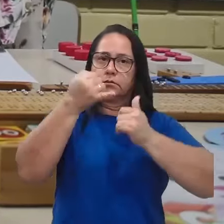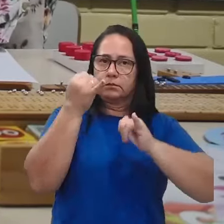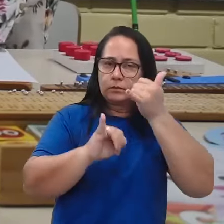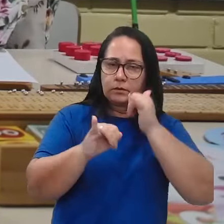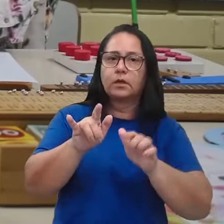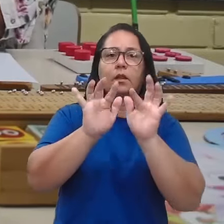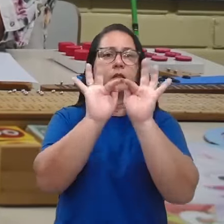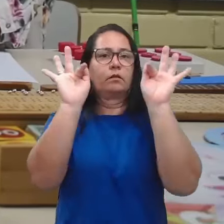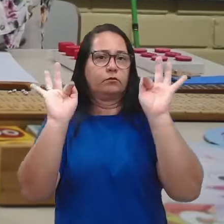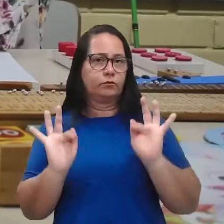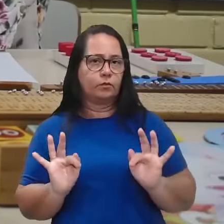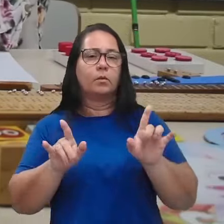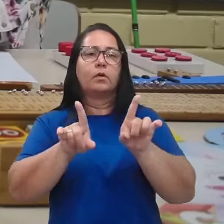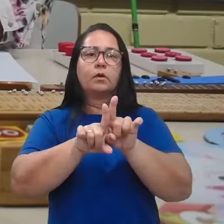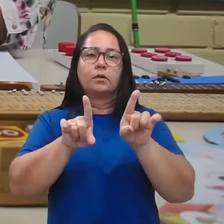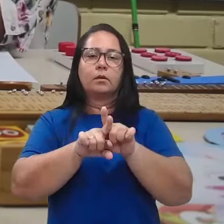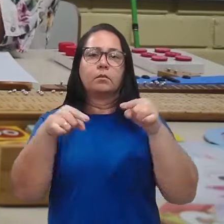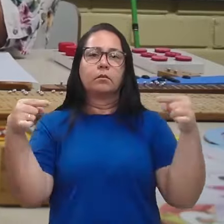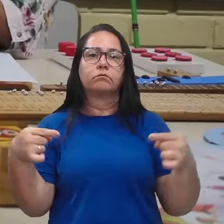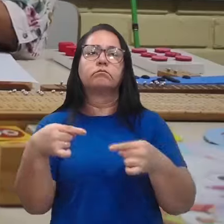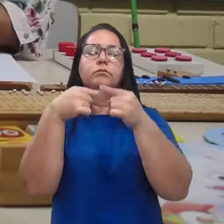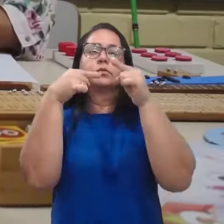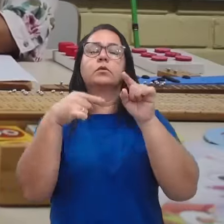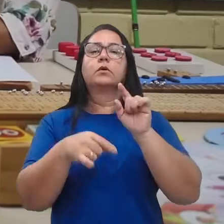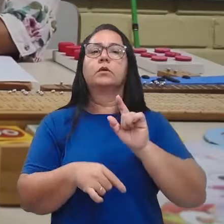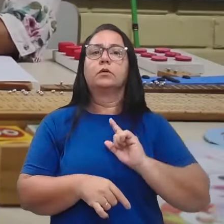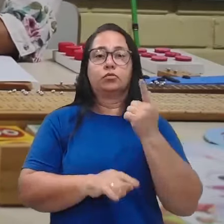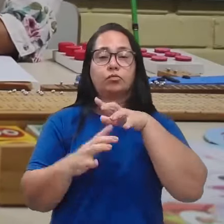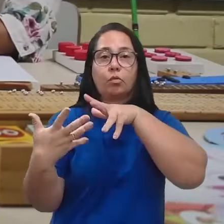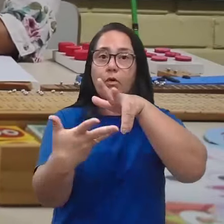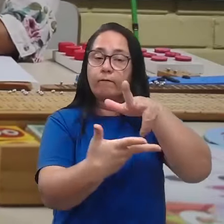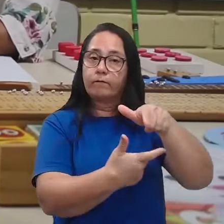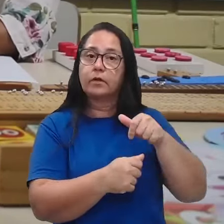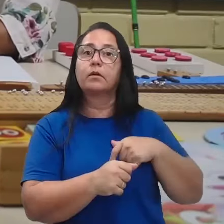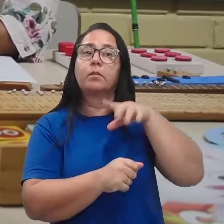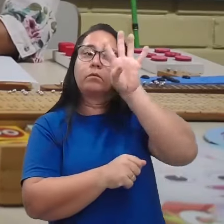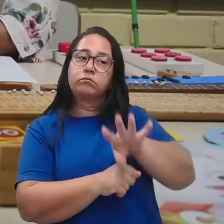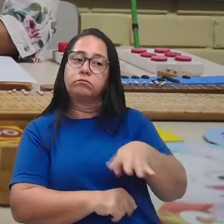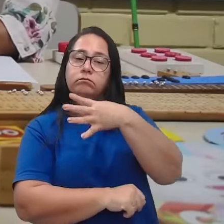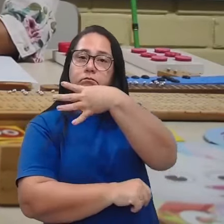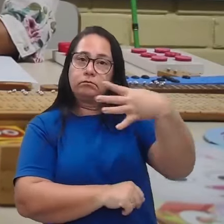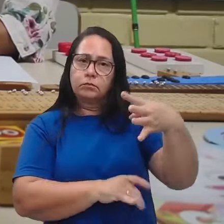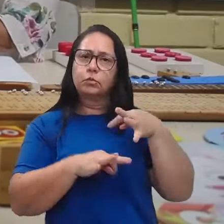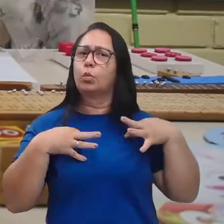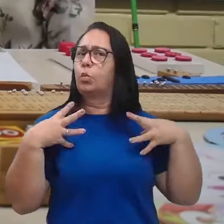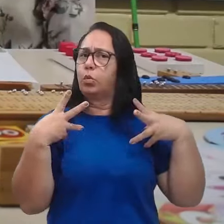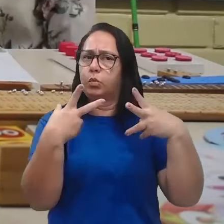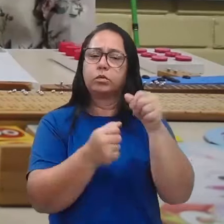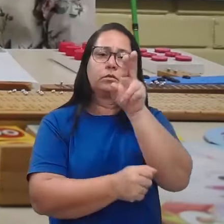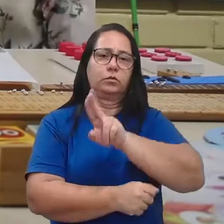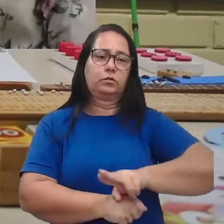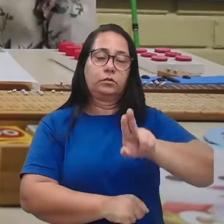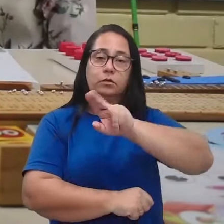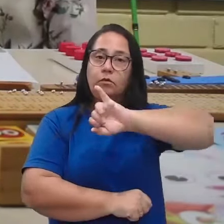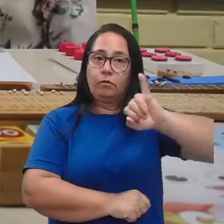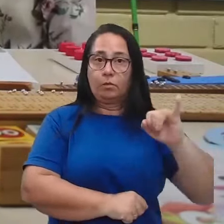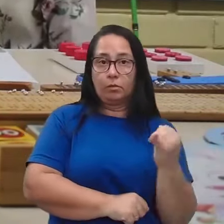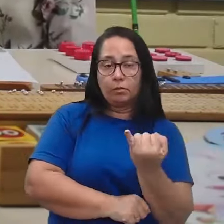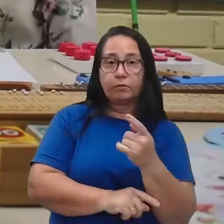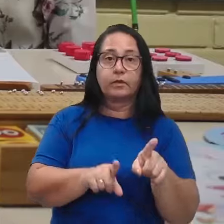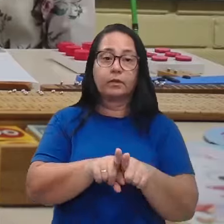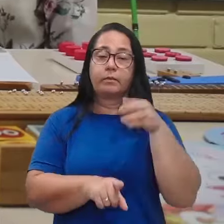fórmulas, a geografia, plano cartesiano, tudo a gente trabalha aqui. Que interessante. Eu vou aproveitar, professora, e vou